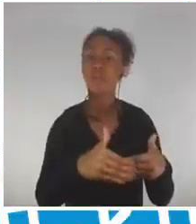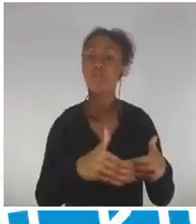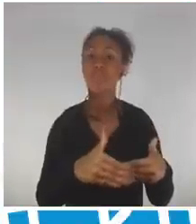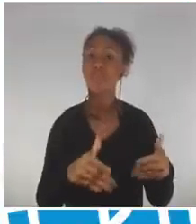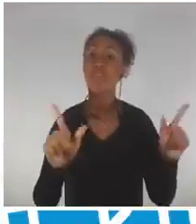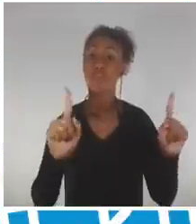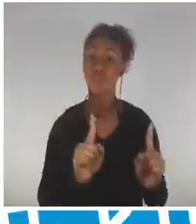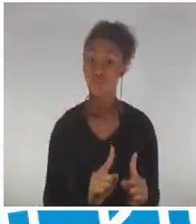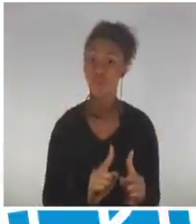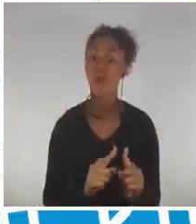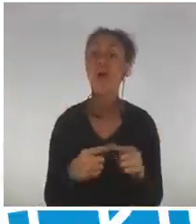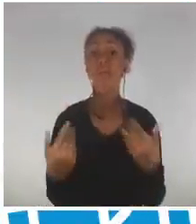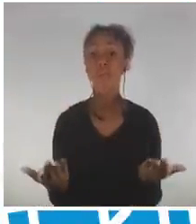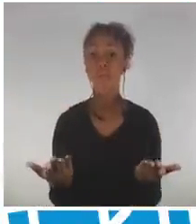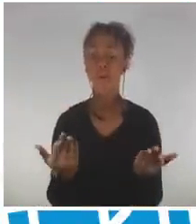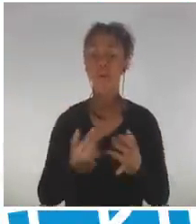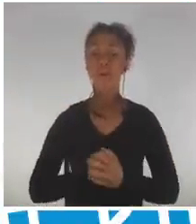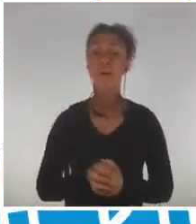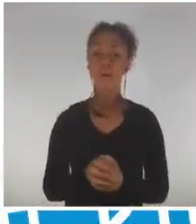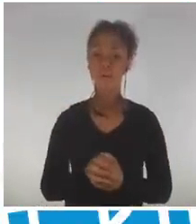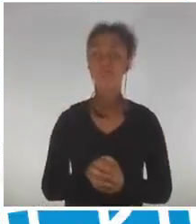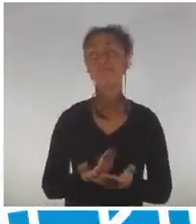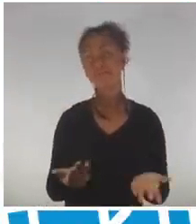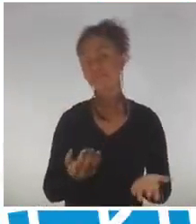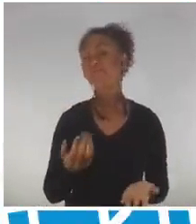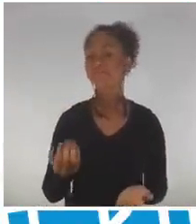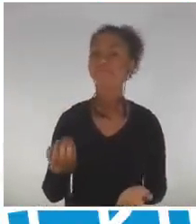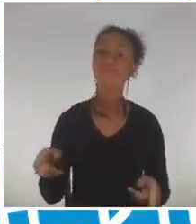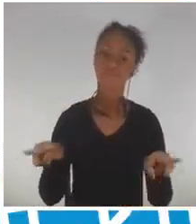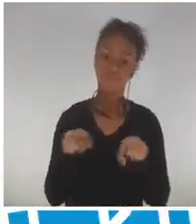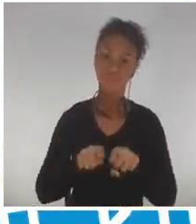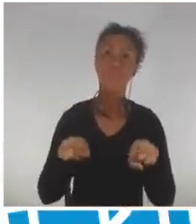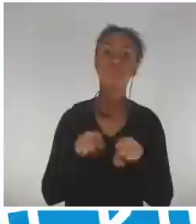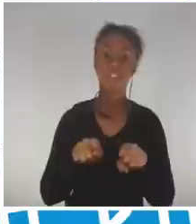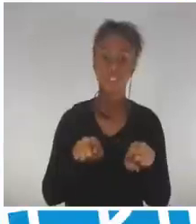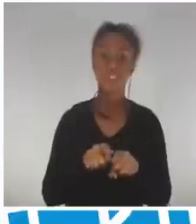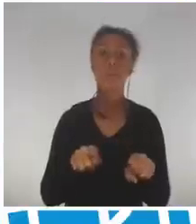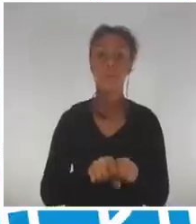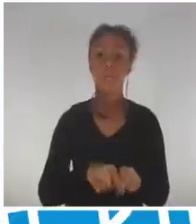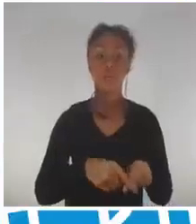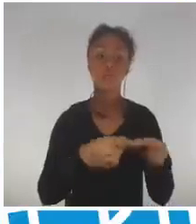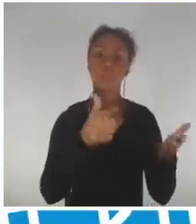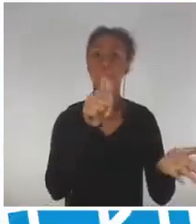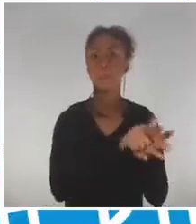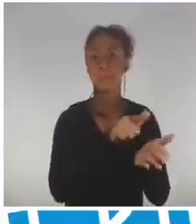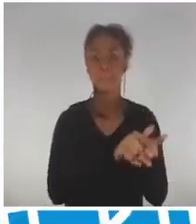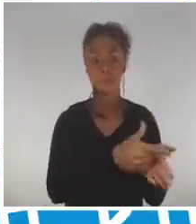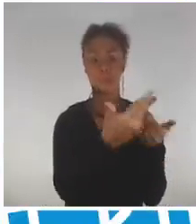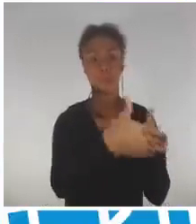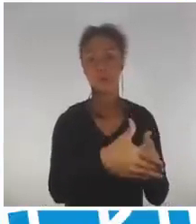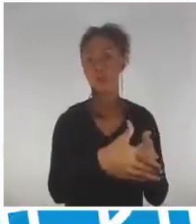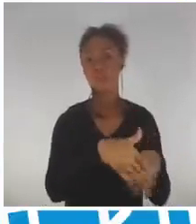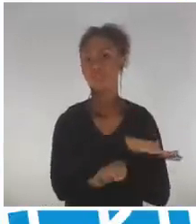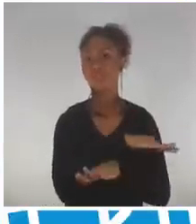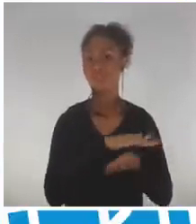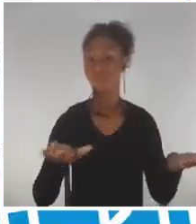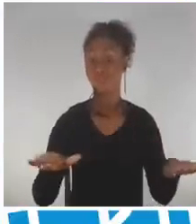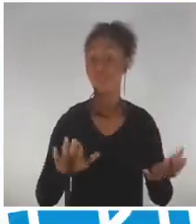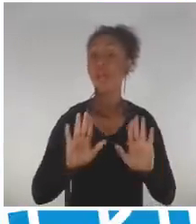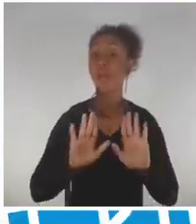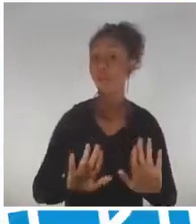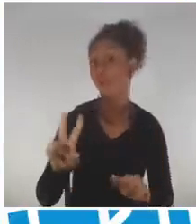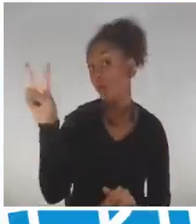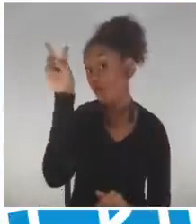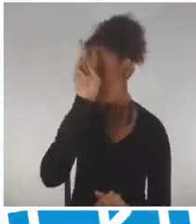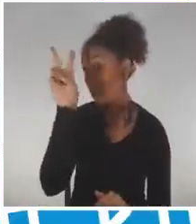que, além, é claro, da eliminação dos próprios testes em papel, é preciso lembrar que nós temos que